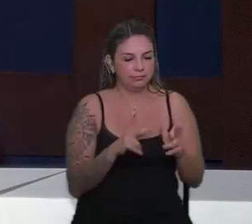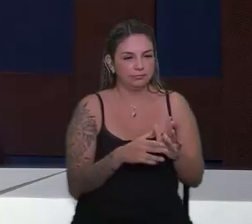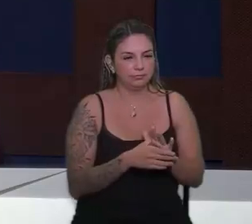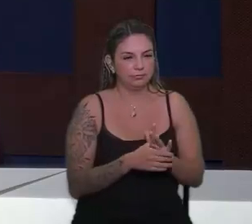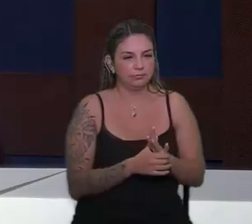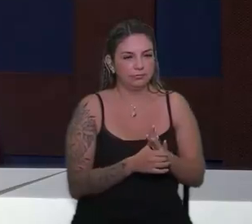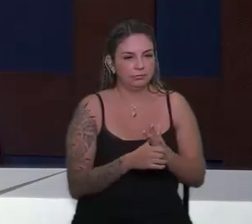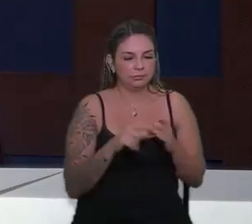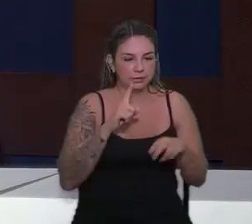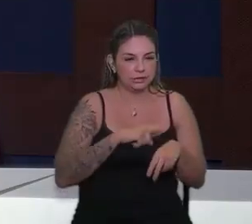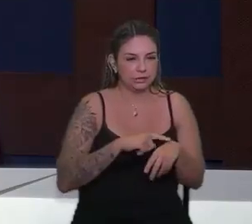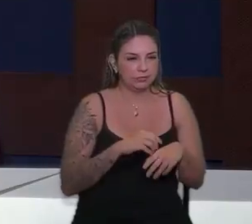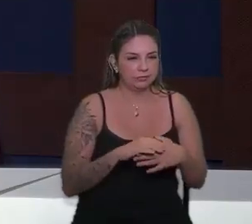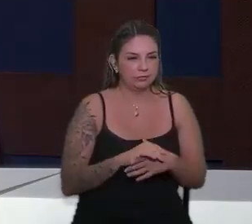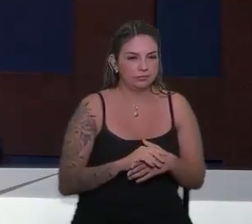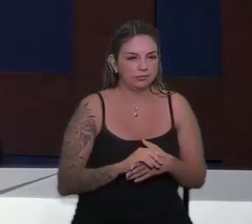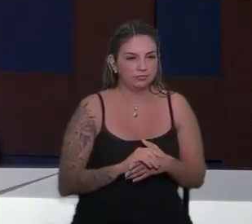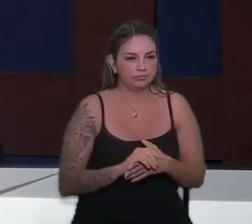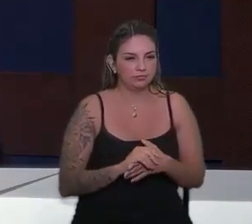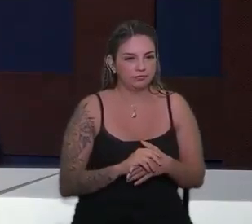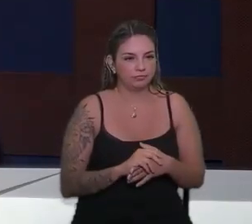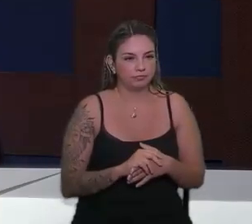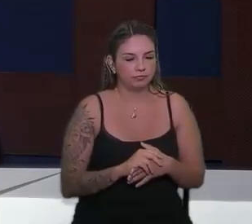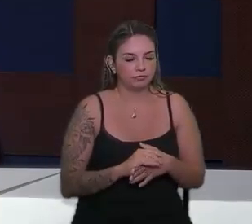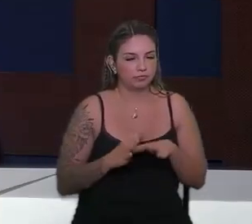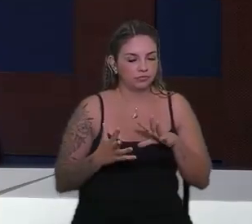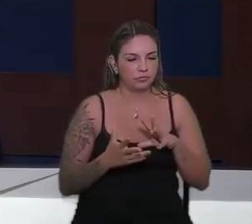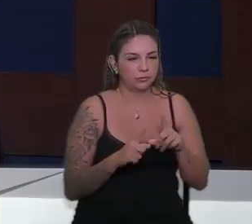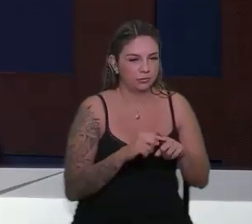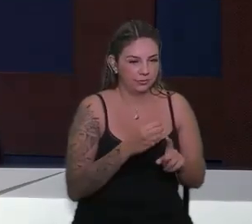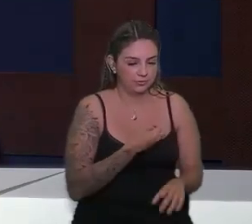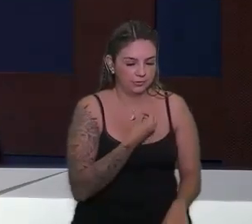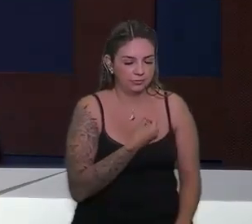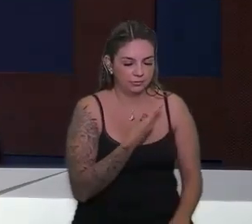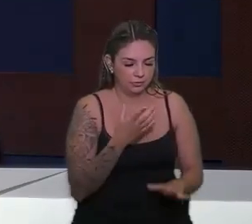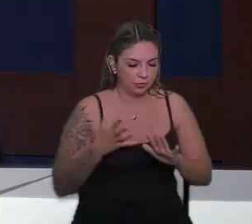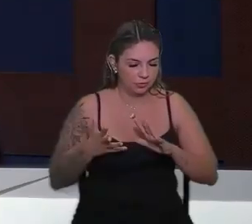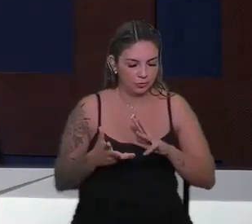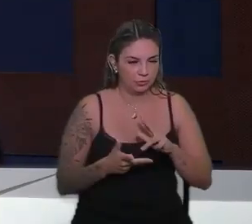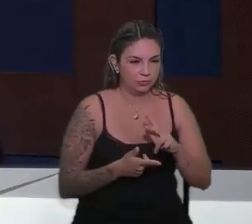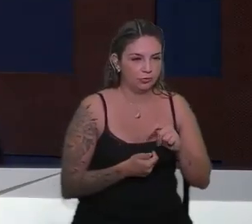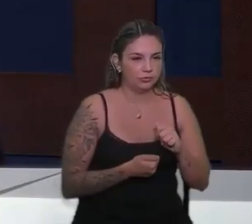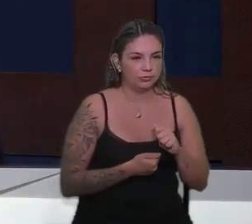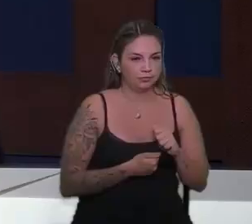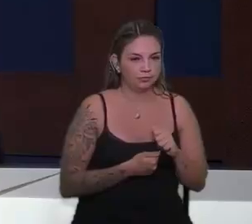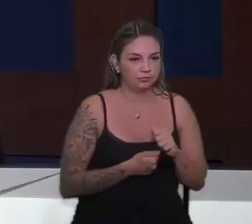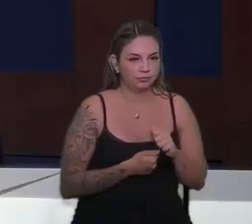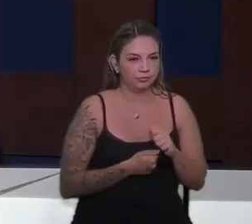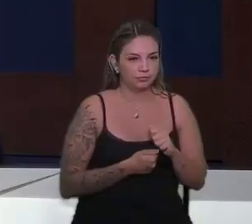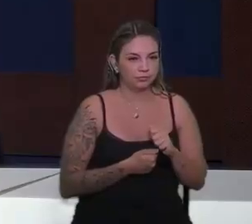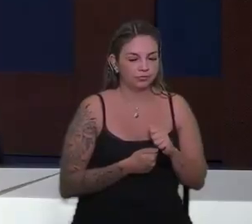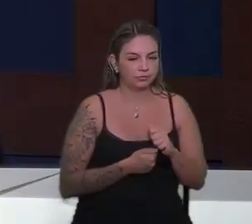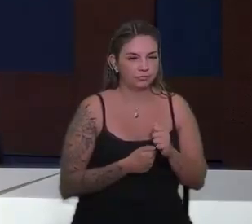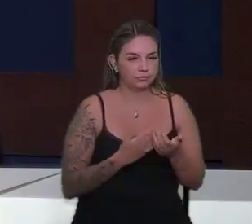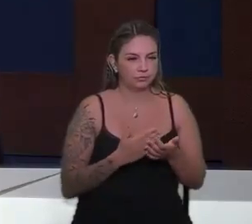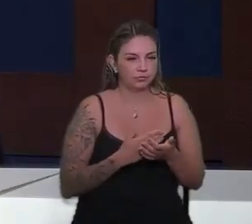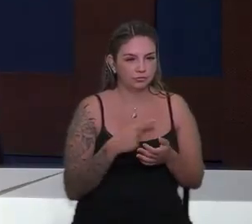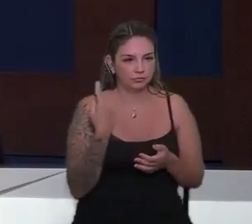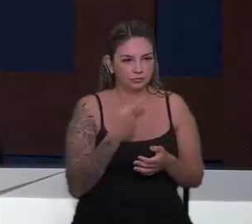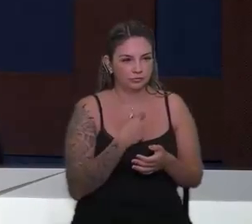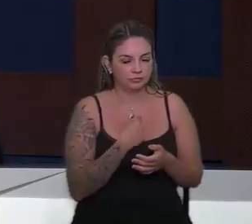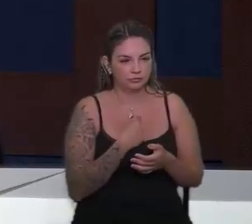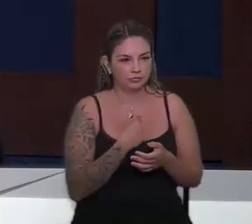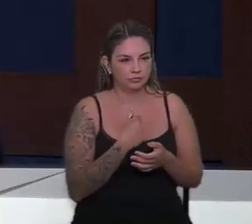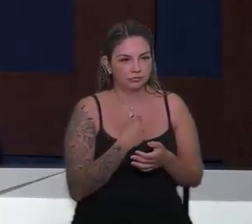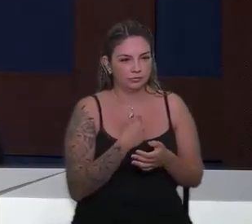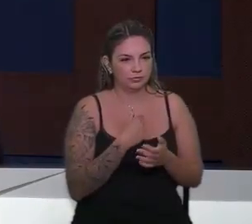estranhando esse tempo, e estranhando o mundo que ele vive, que é um mundo em que, inclusive, durante o livro, a gente